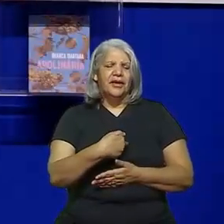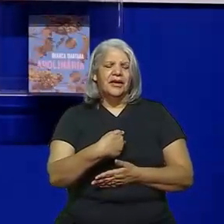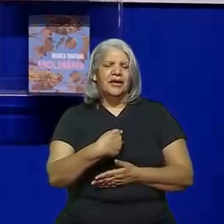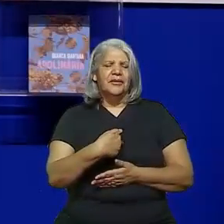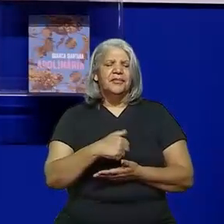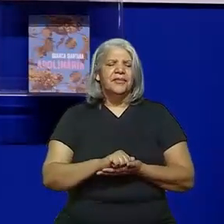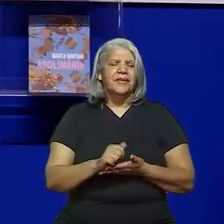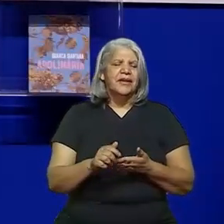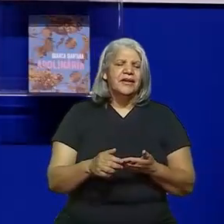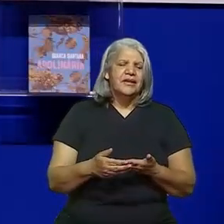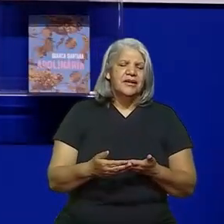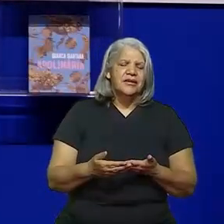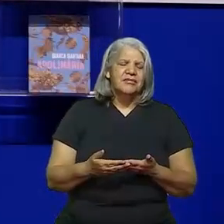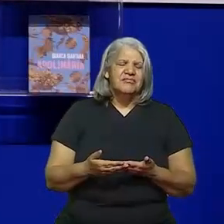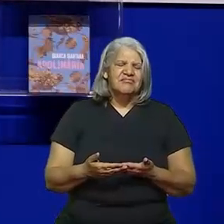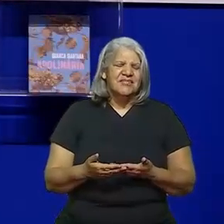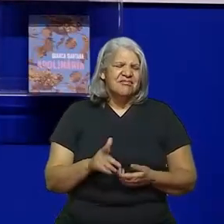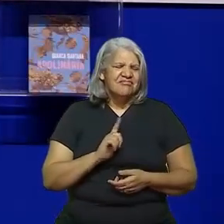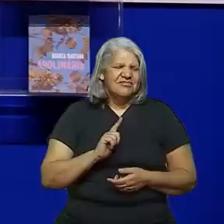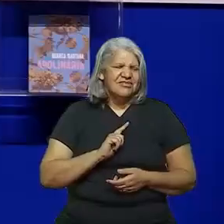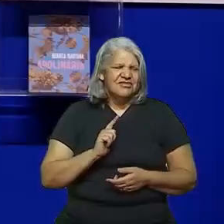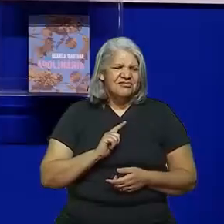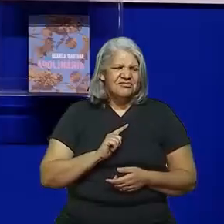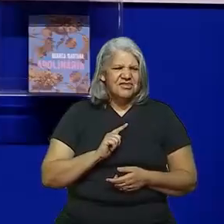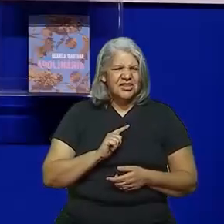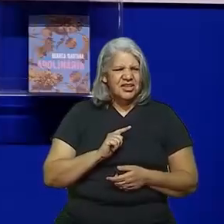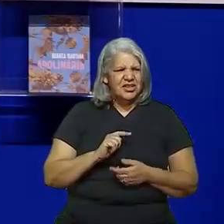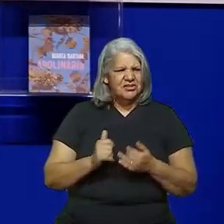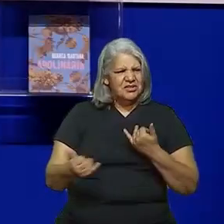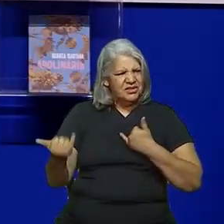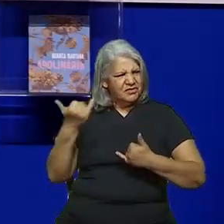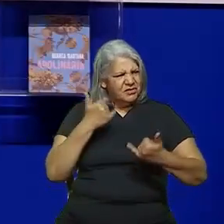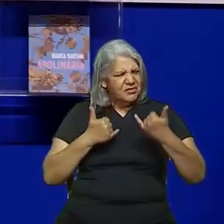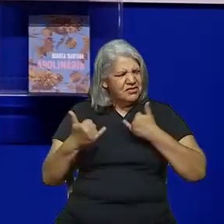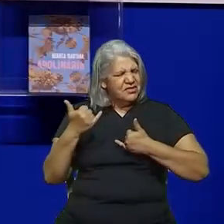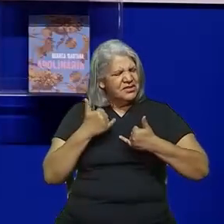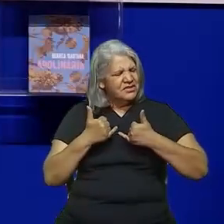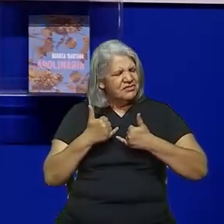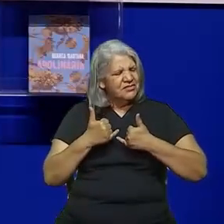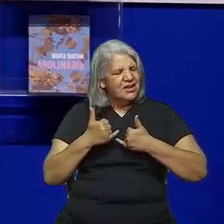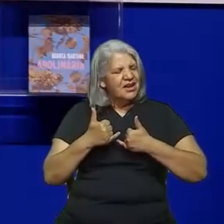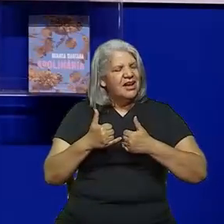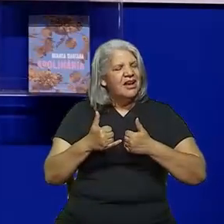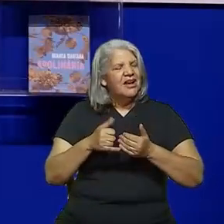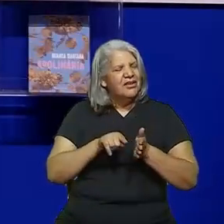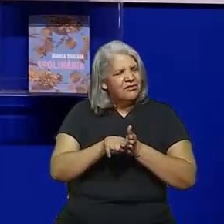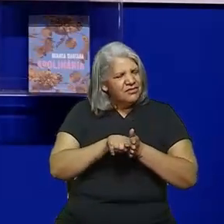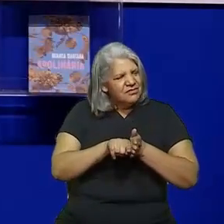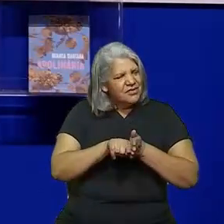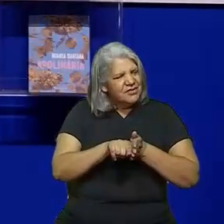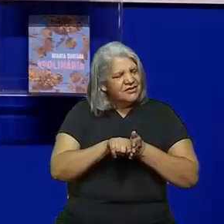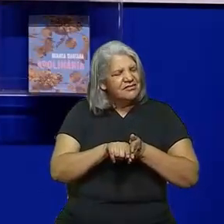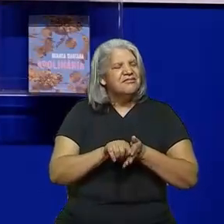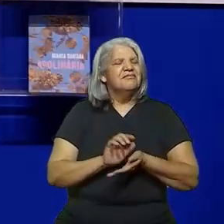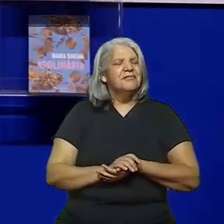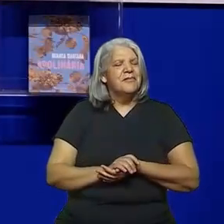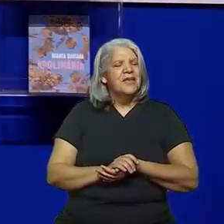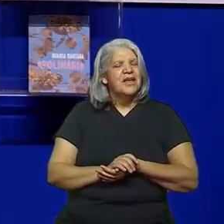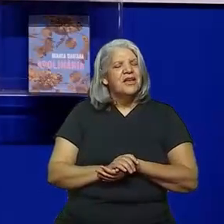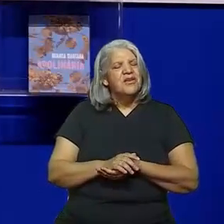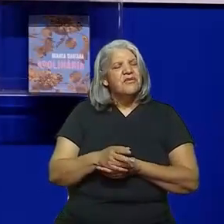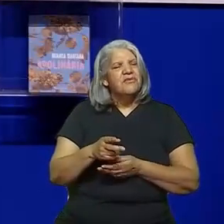inventaram. Eu tinha um levantamento enorme, que eu fui usando, então, tudo isso e mencionando nos